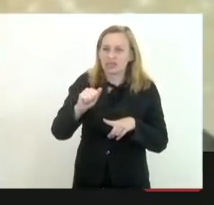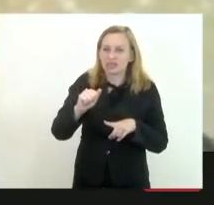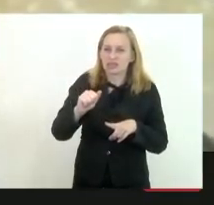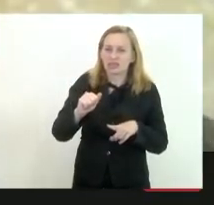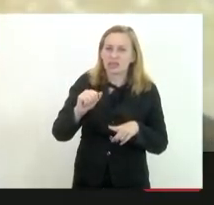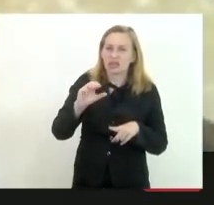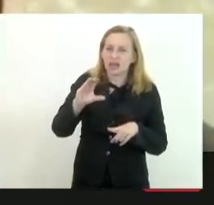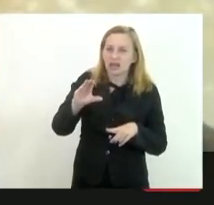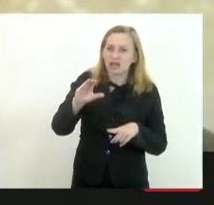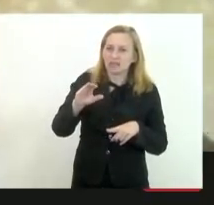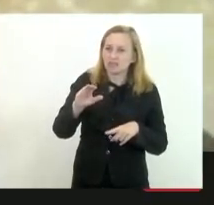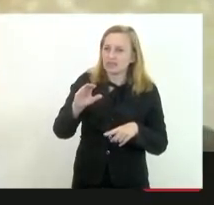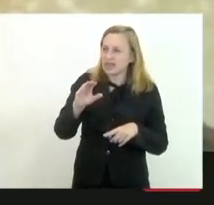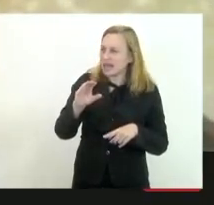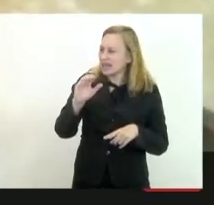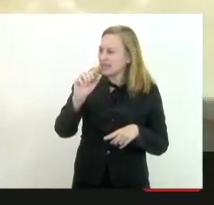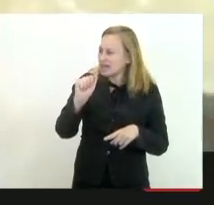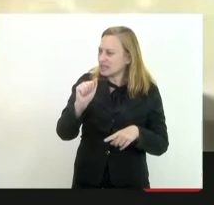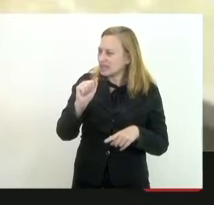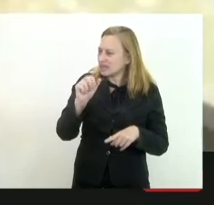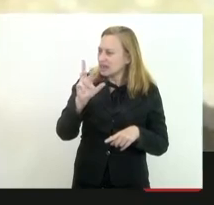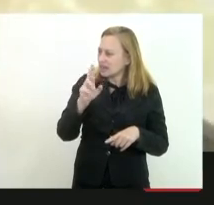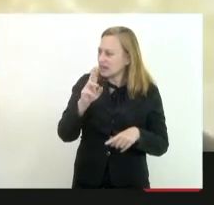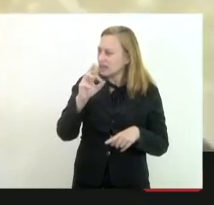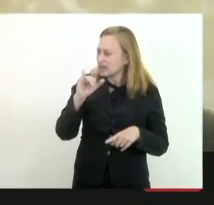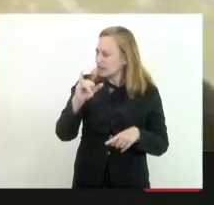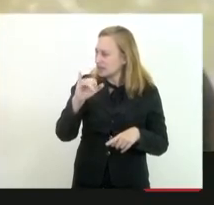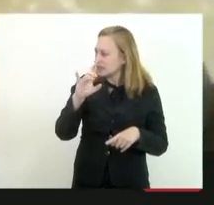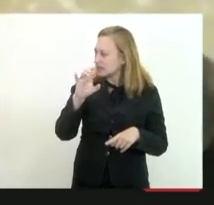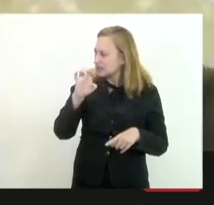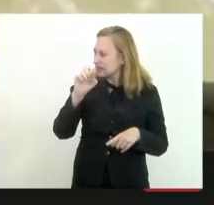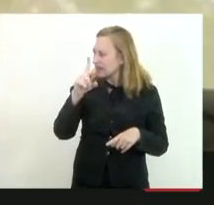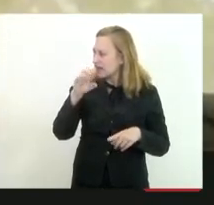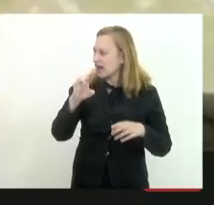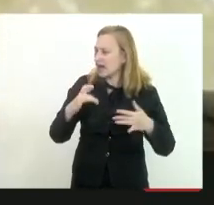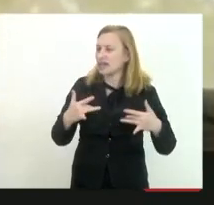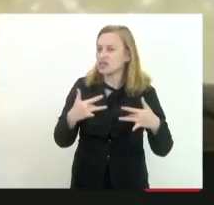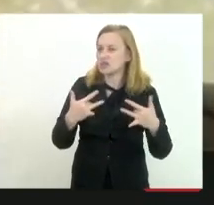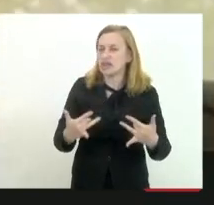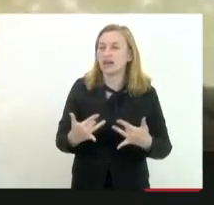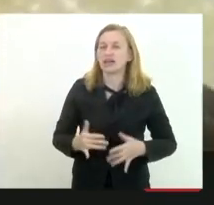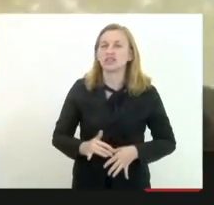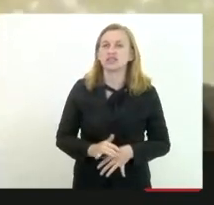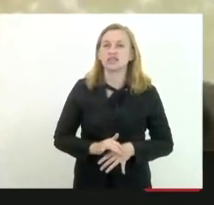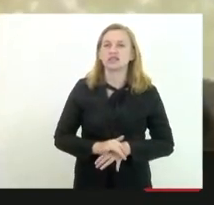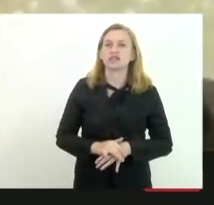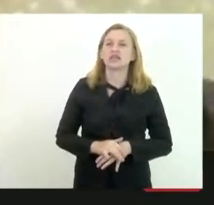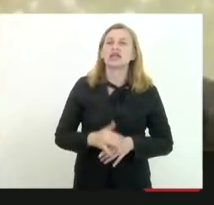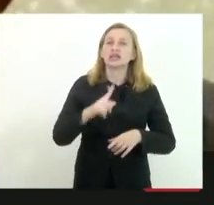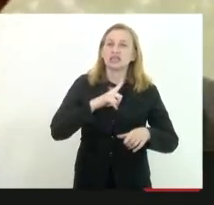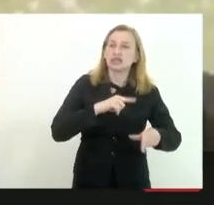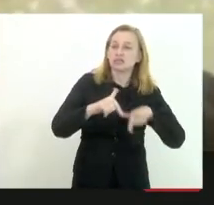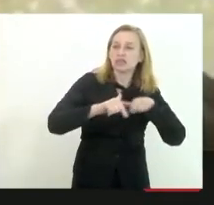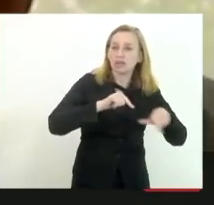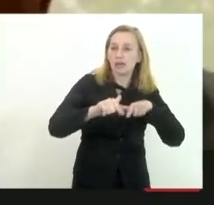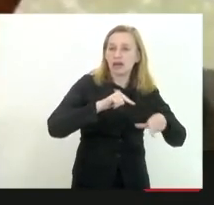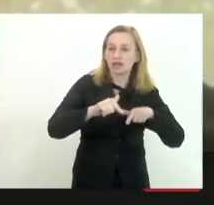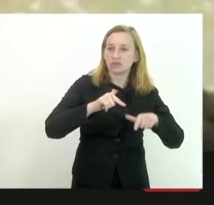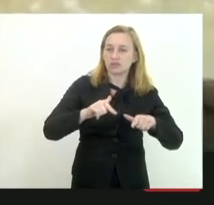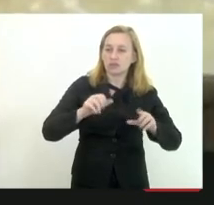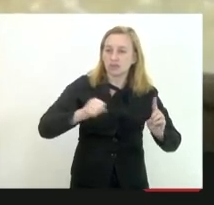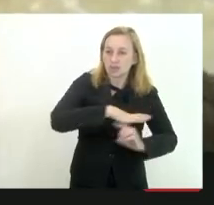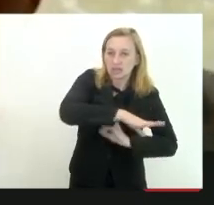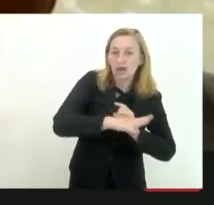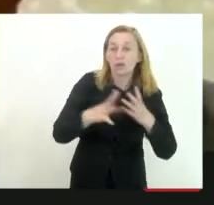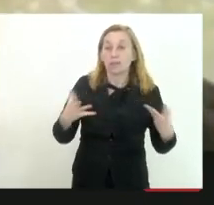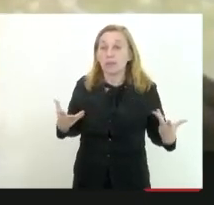Brasil? Campeão, campeão. A religião que é campeã na caridade, que tem um trabalho social extraordinário,